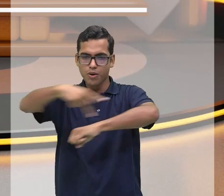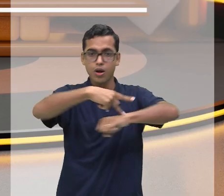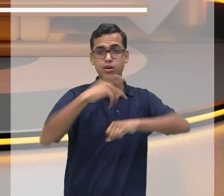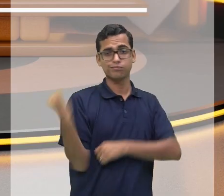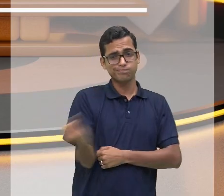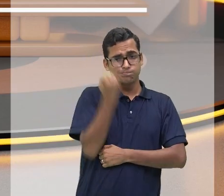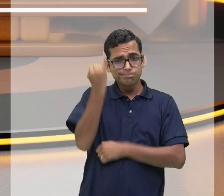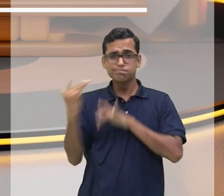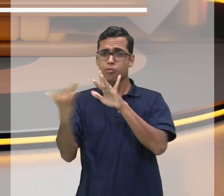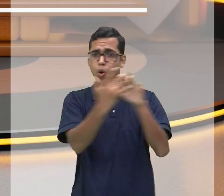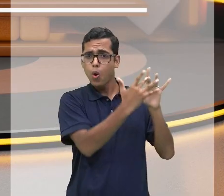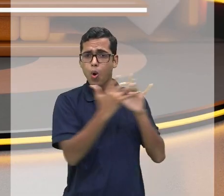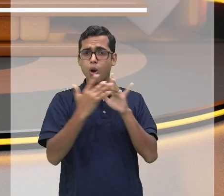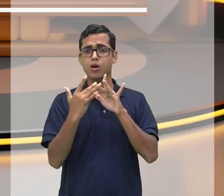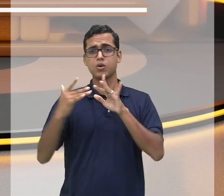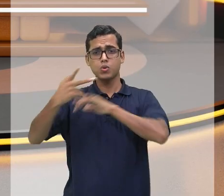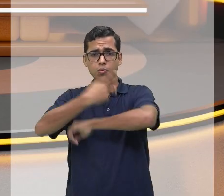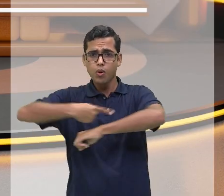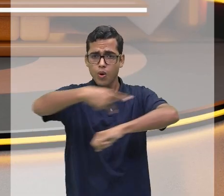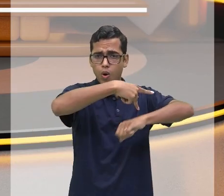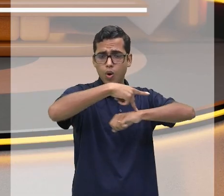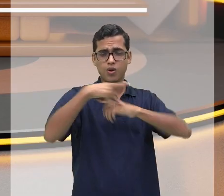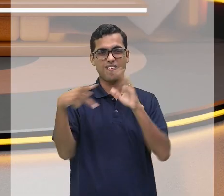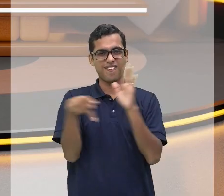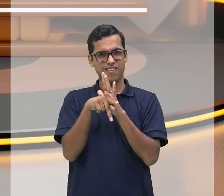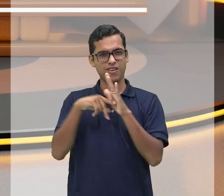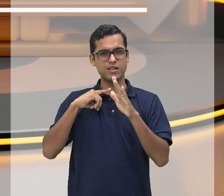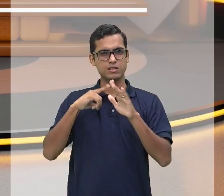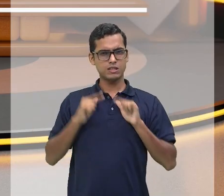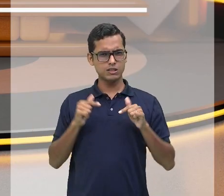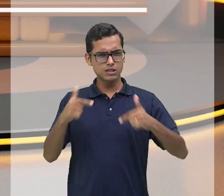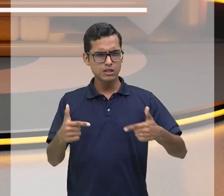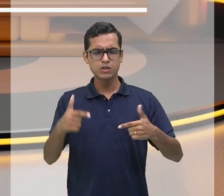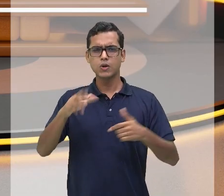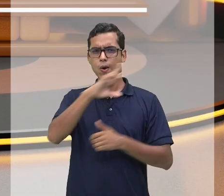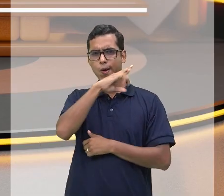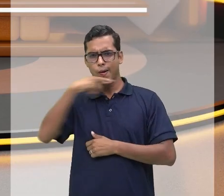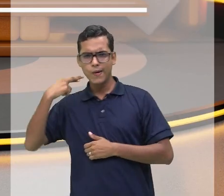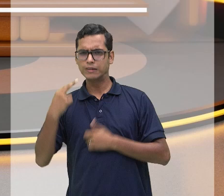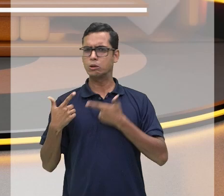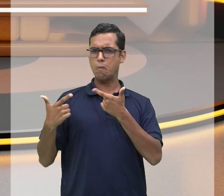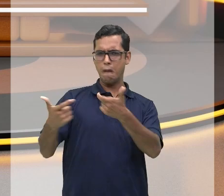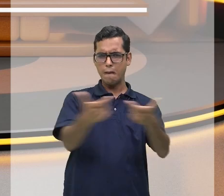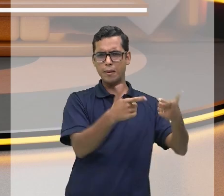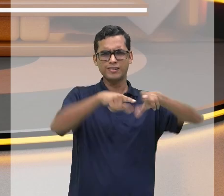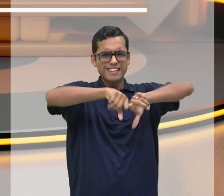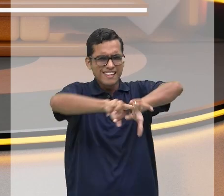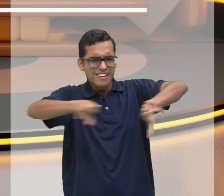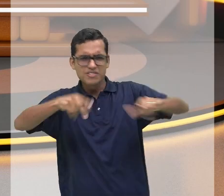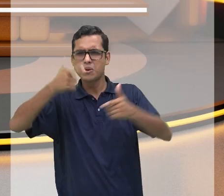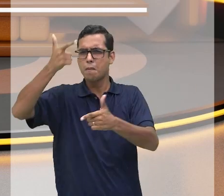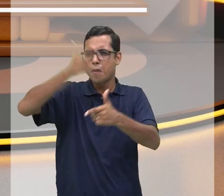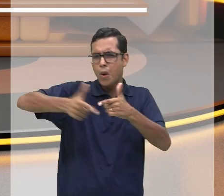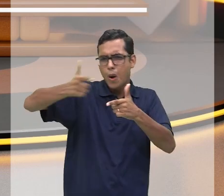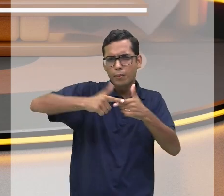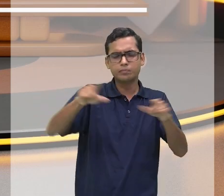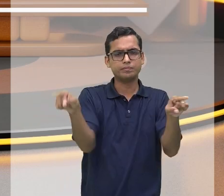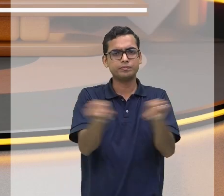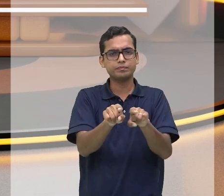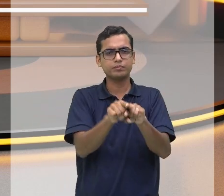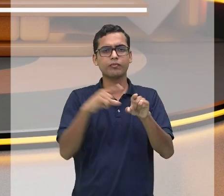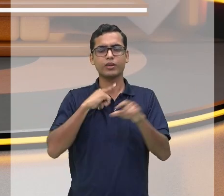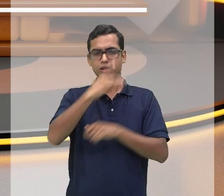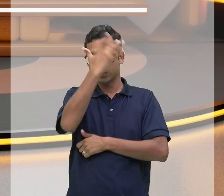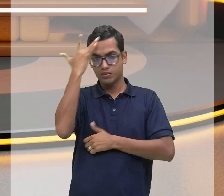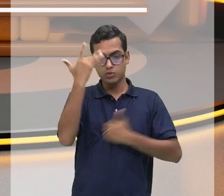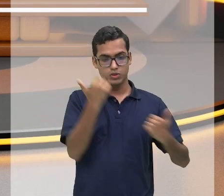esses países, né? Agora, essa postura da Rússia, gente, acabou gerando diversos conflitos entre os que estavam a favor dos